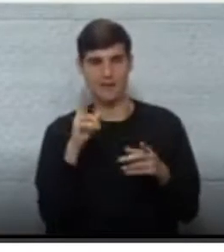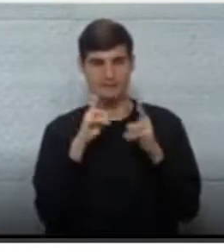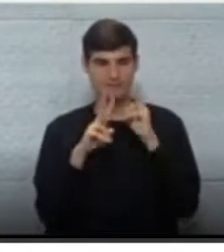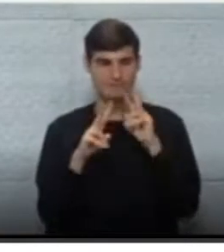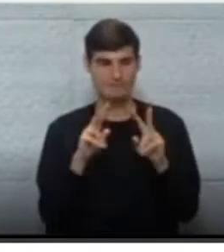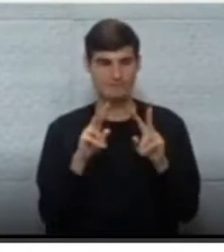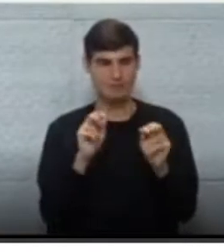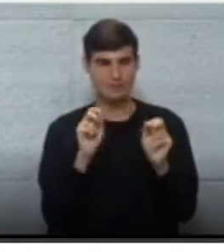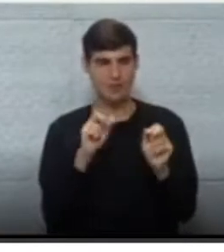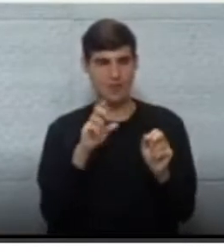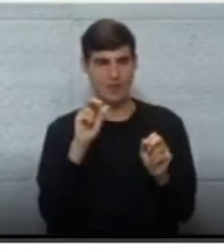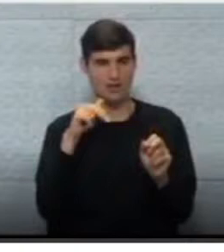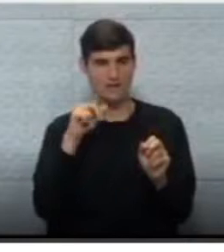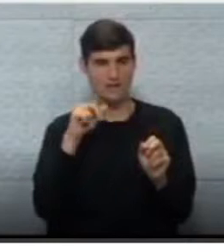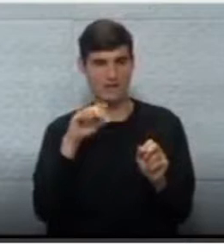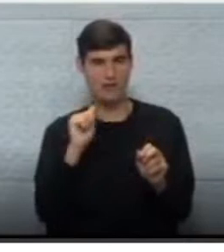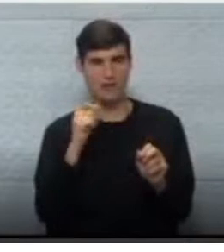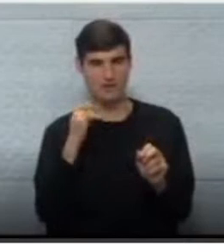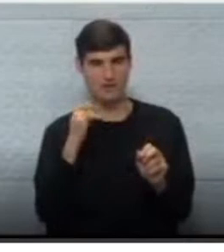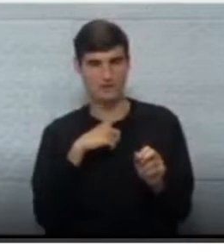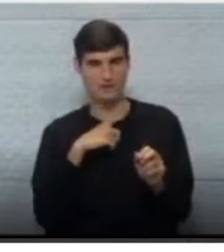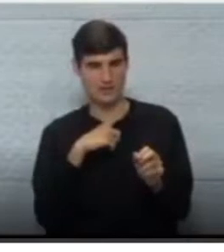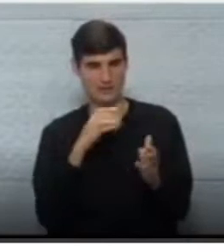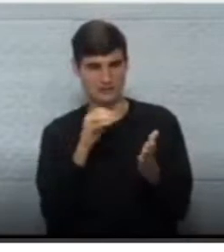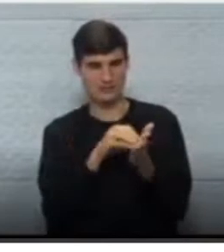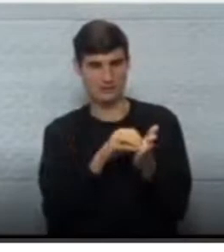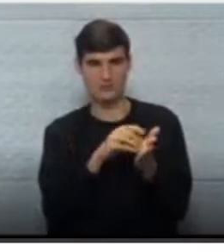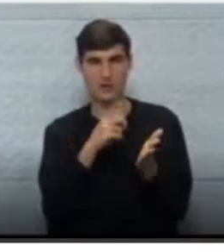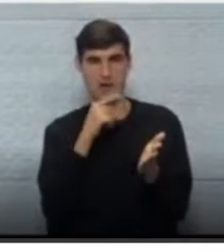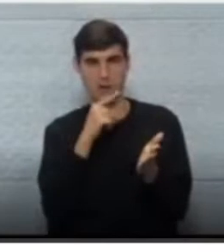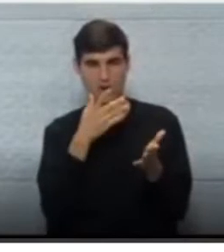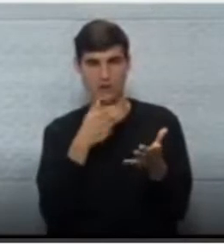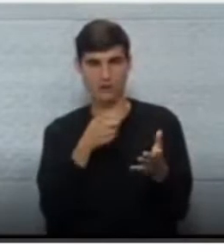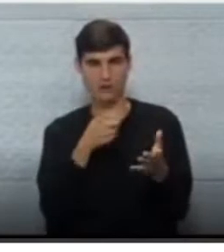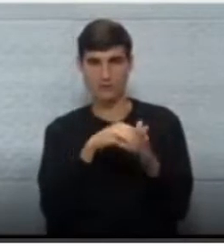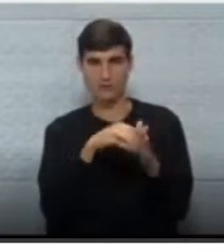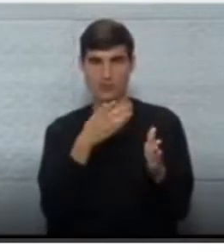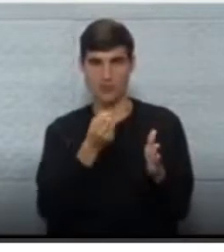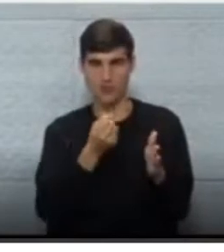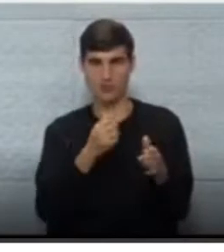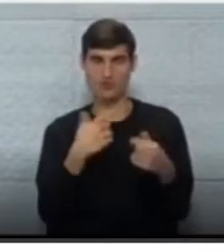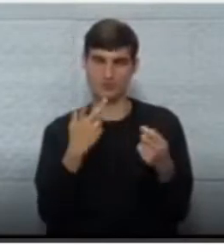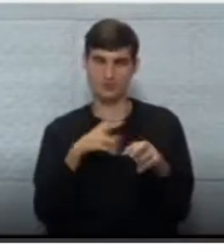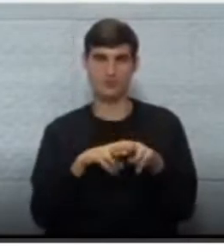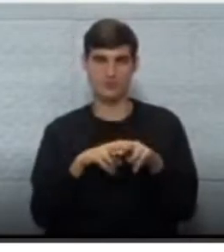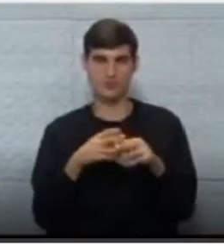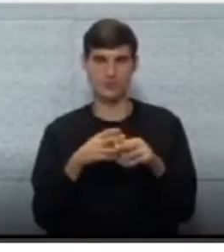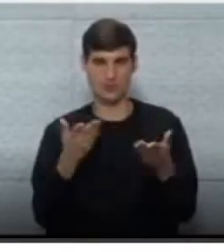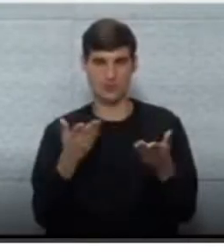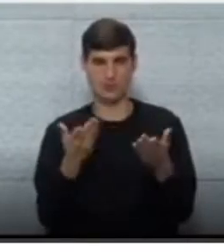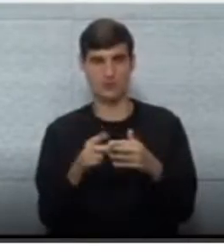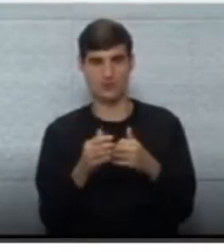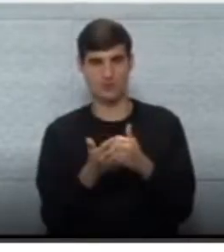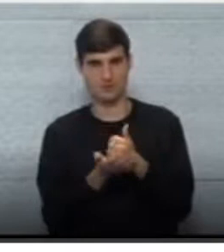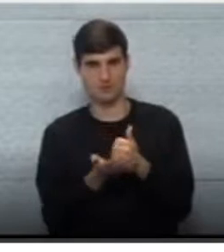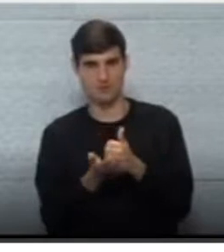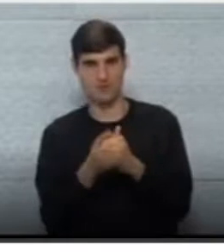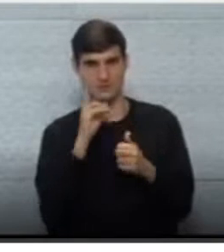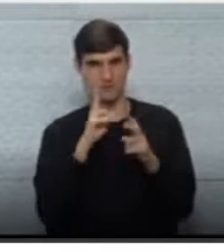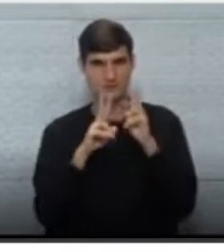enzima que quebra a água oxigenada. Então, isso é o que nós vamos determinar no final e, portanto, com base na